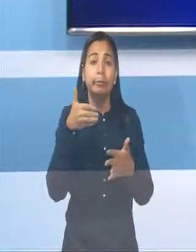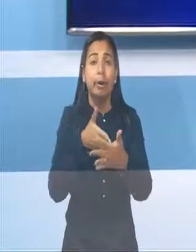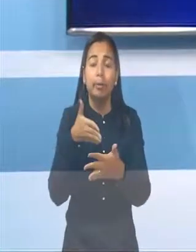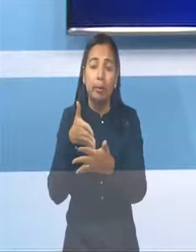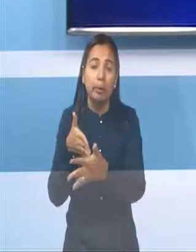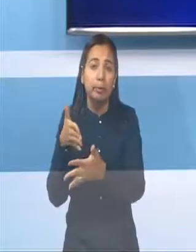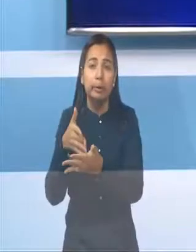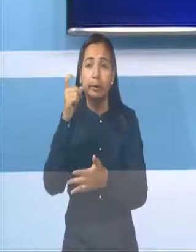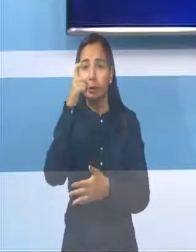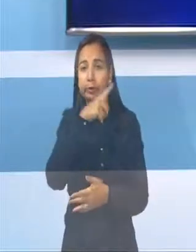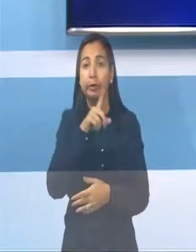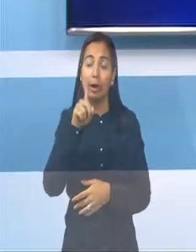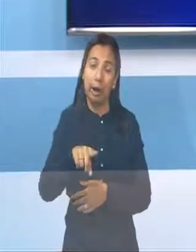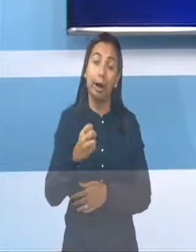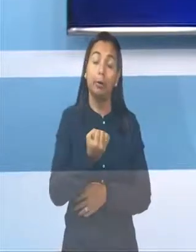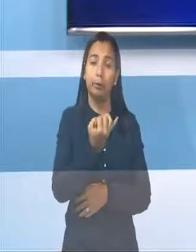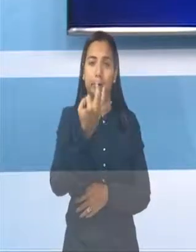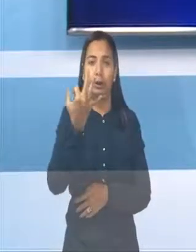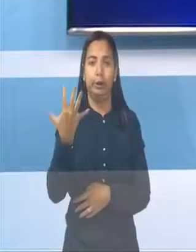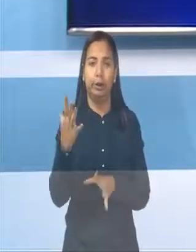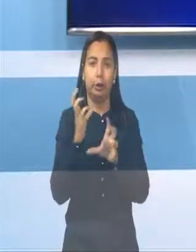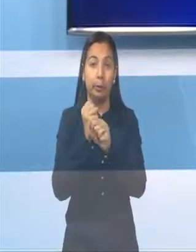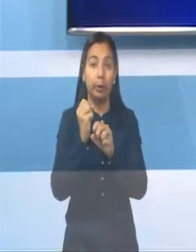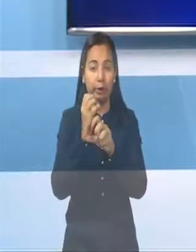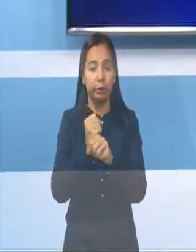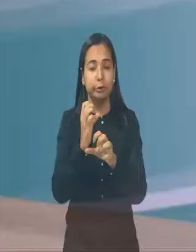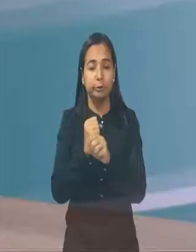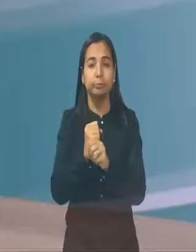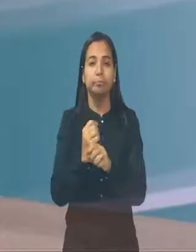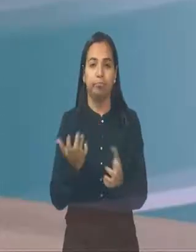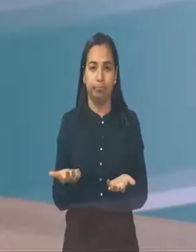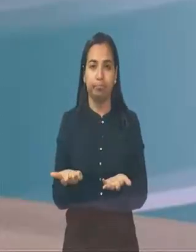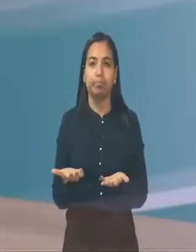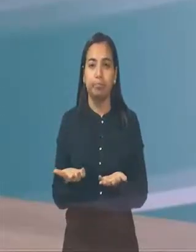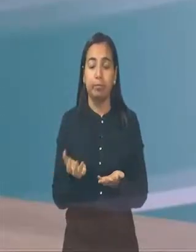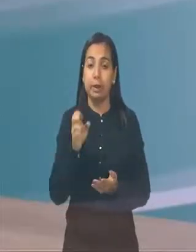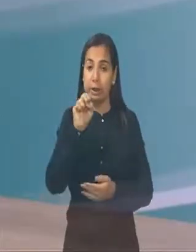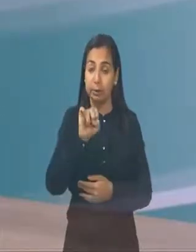isso quantitativamente. Porém, se você for olhar, hoje,